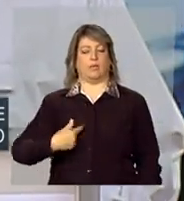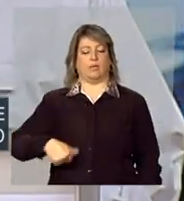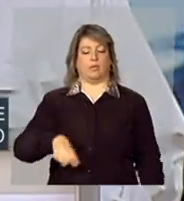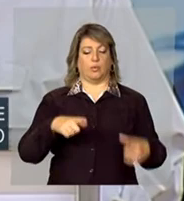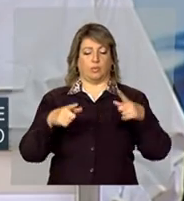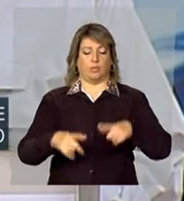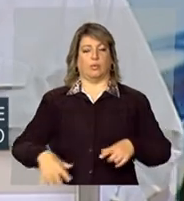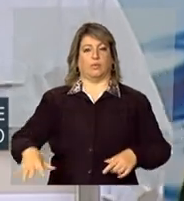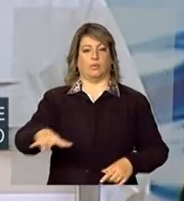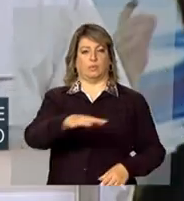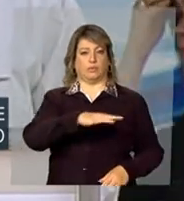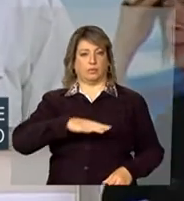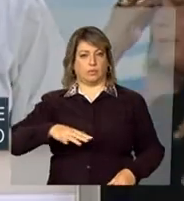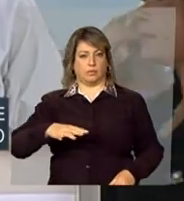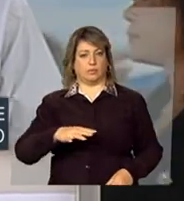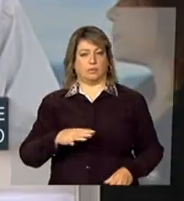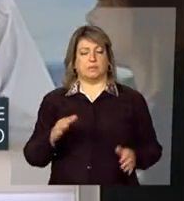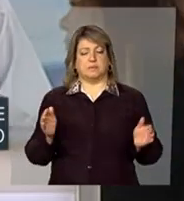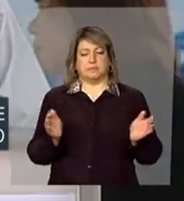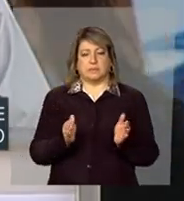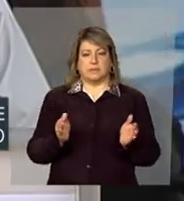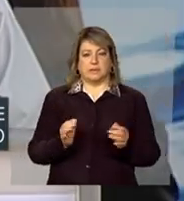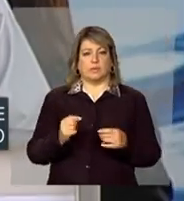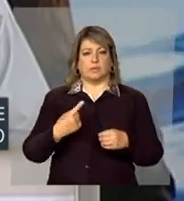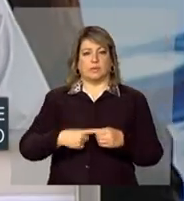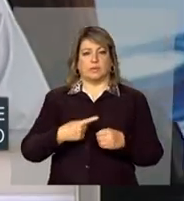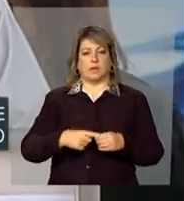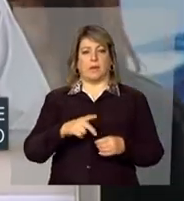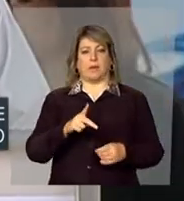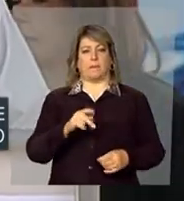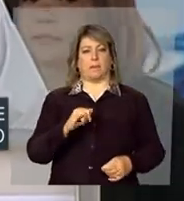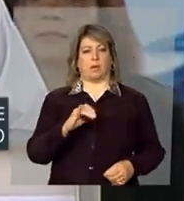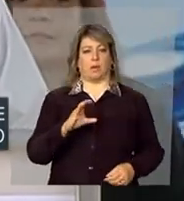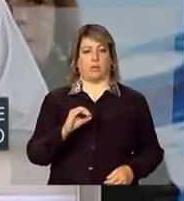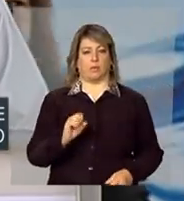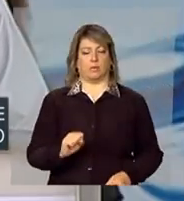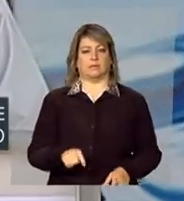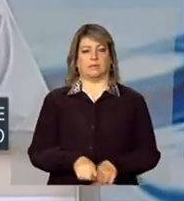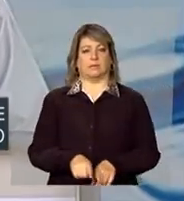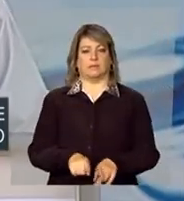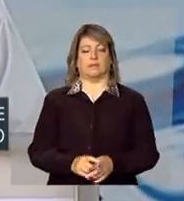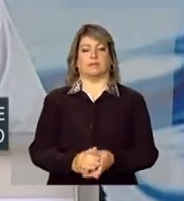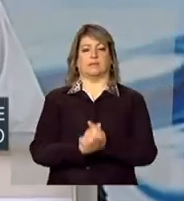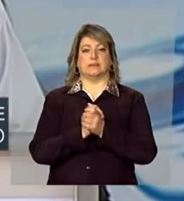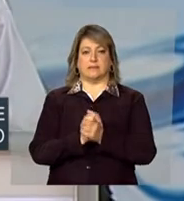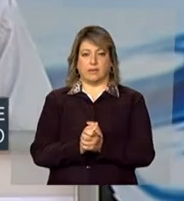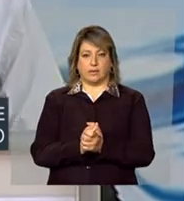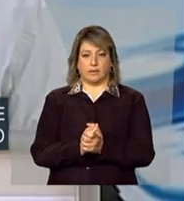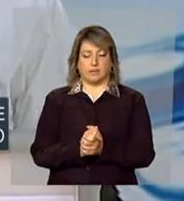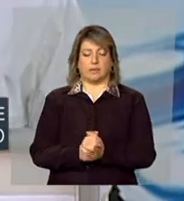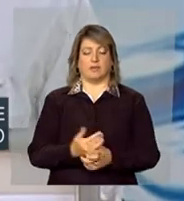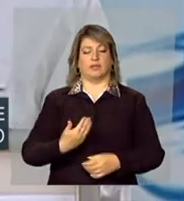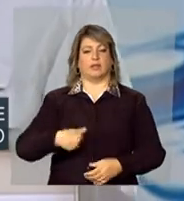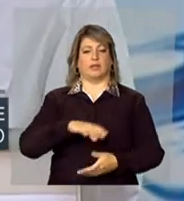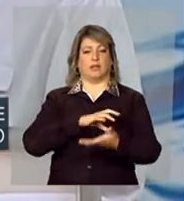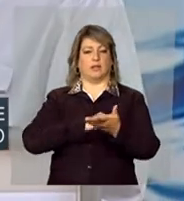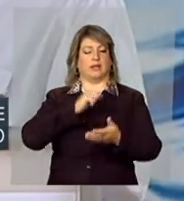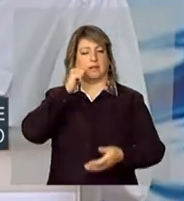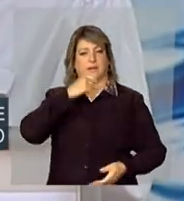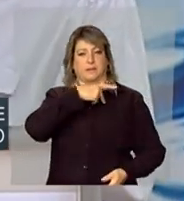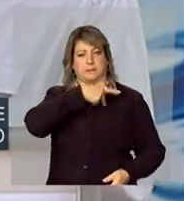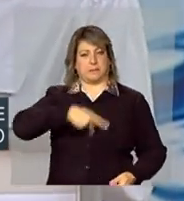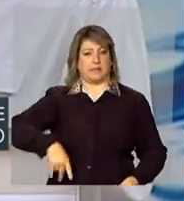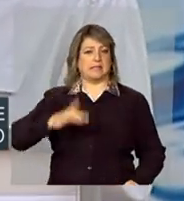região, a micro-região de Picos, saudando a nossa querida Presidenta